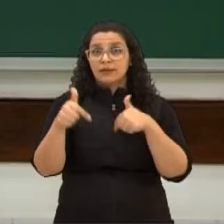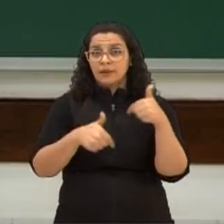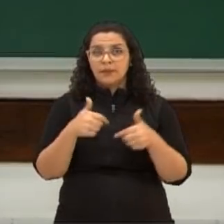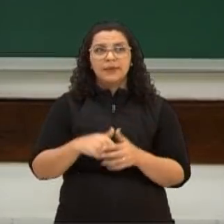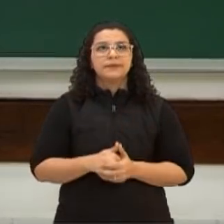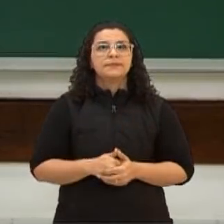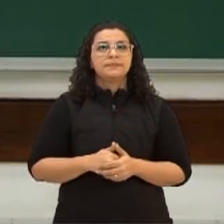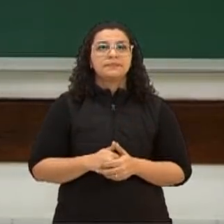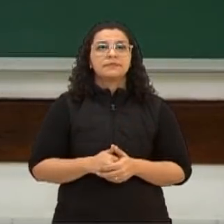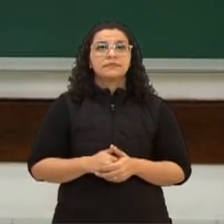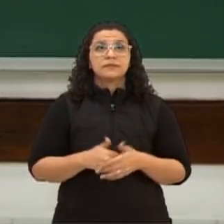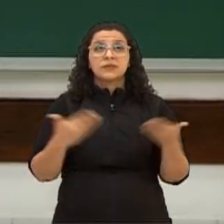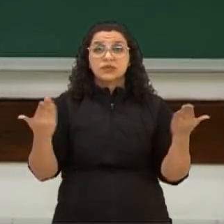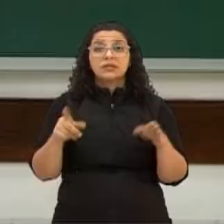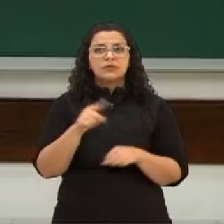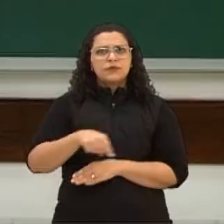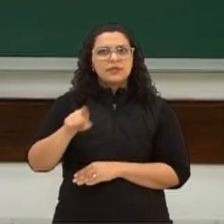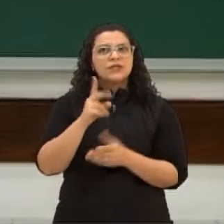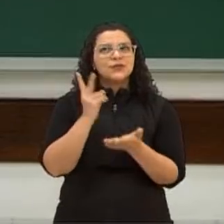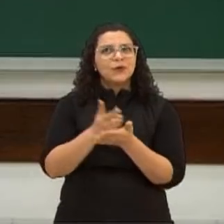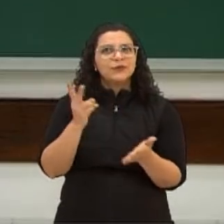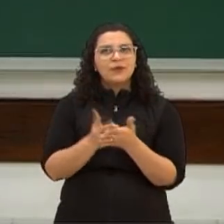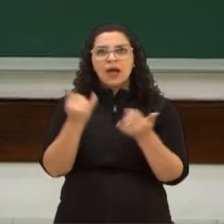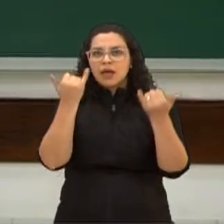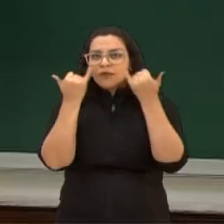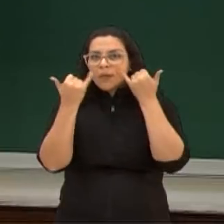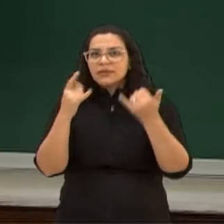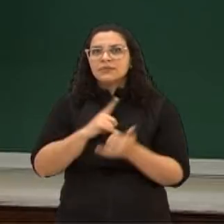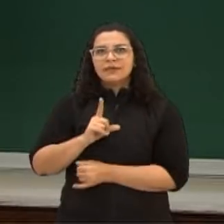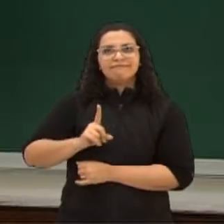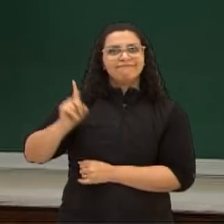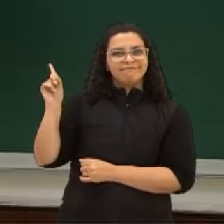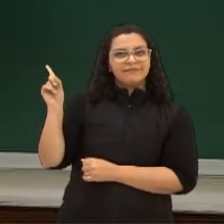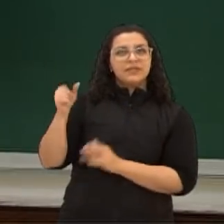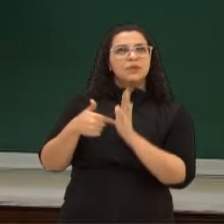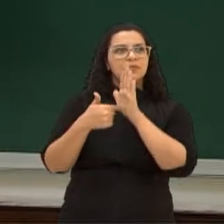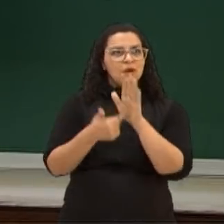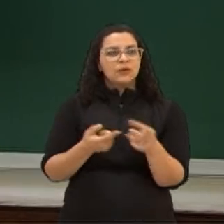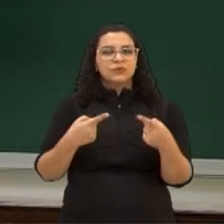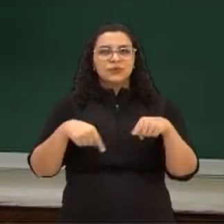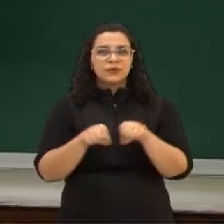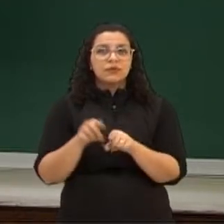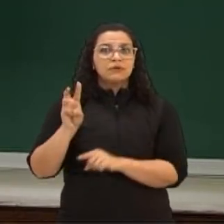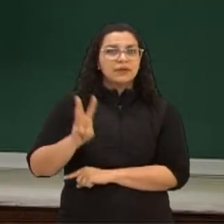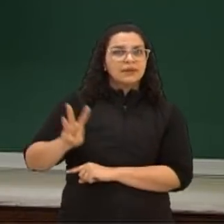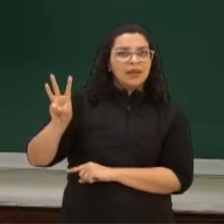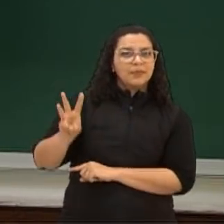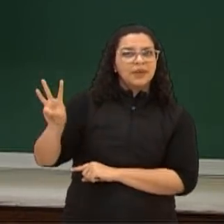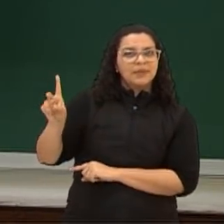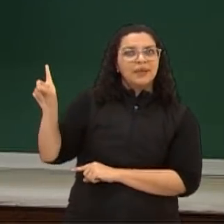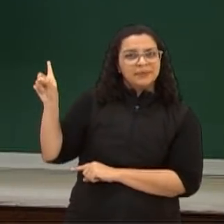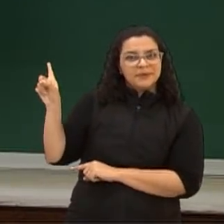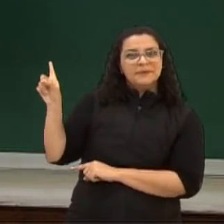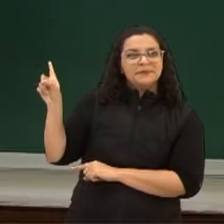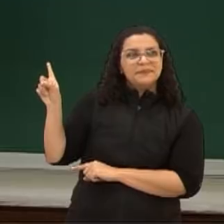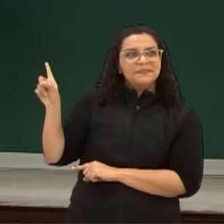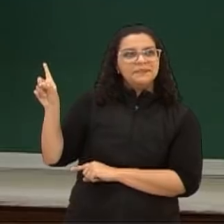trabalho. Para a gente continuar se mantendo informado, trago novamente para vocês a revista